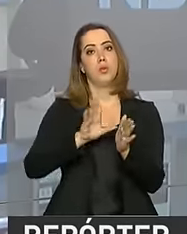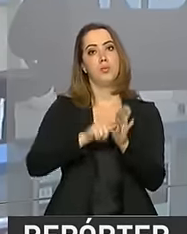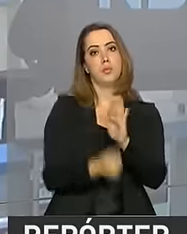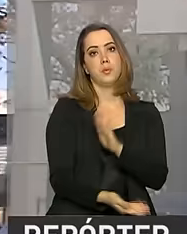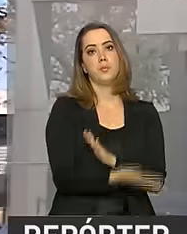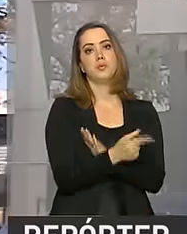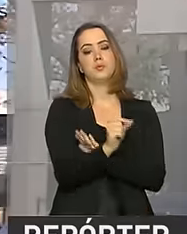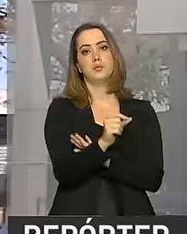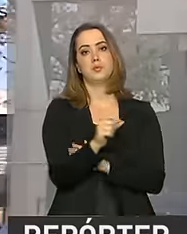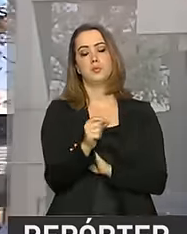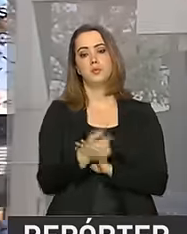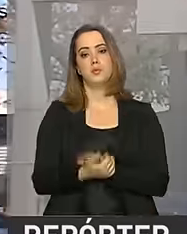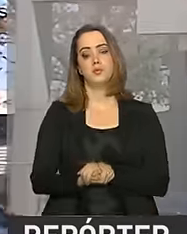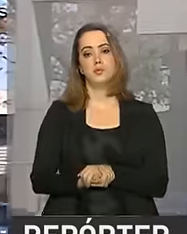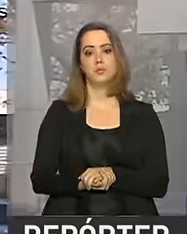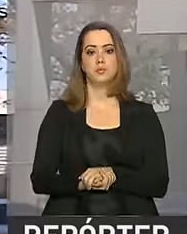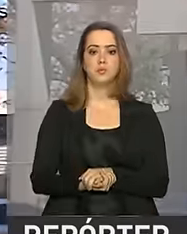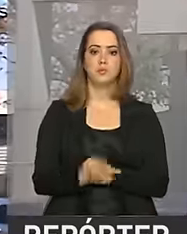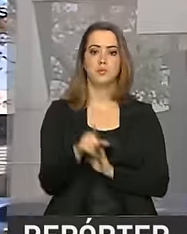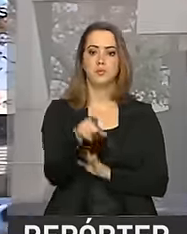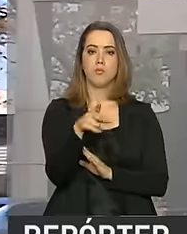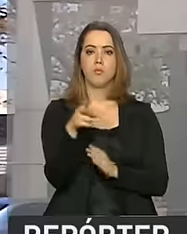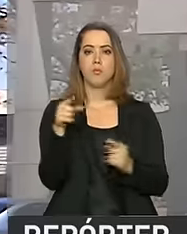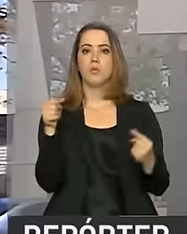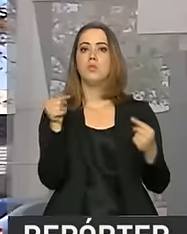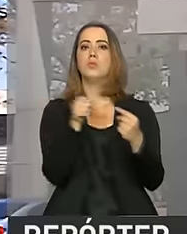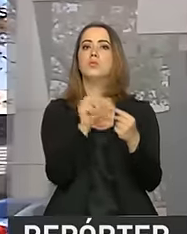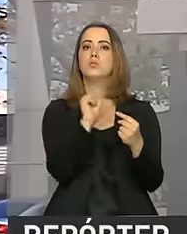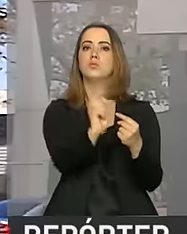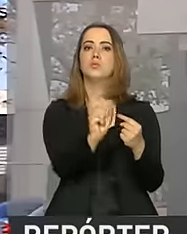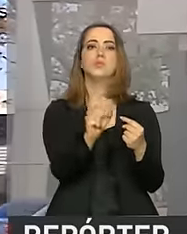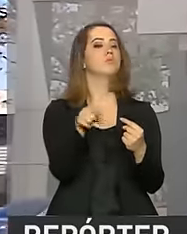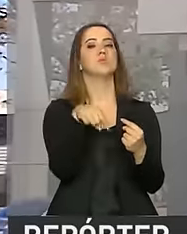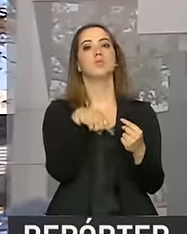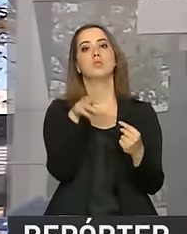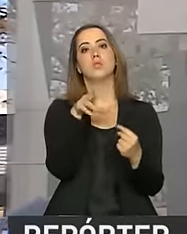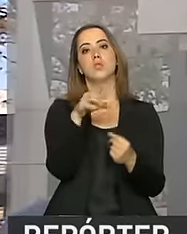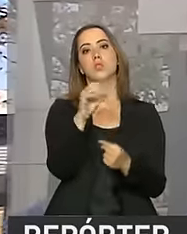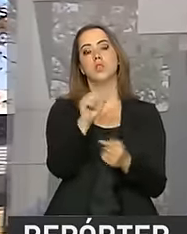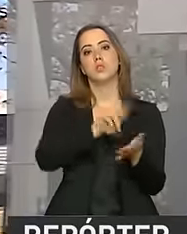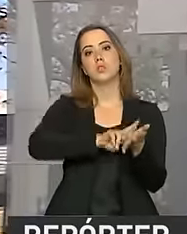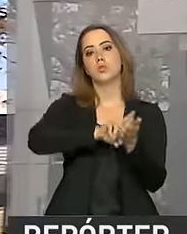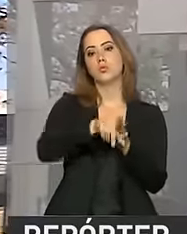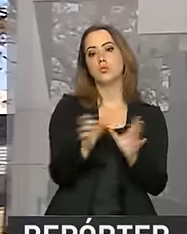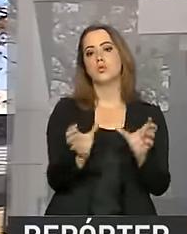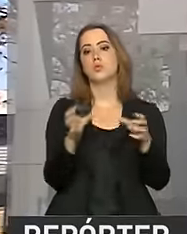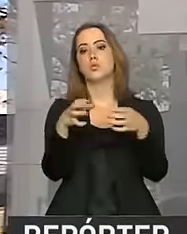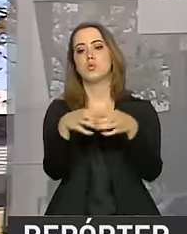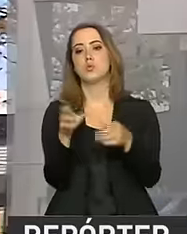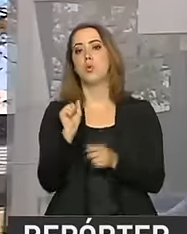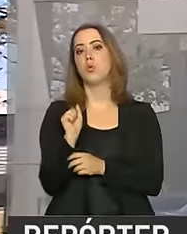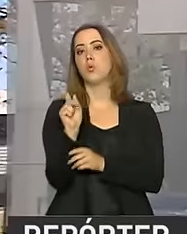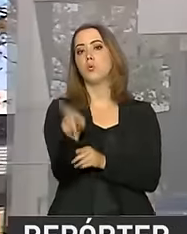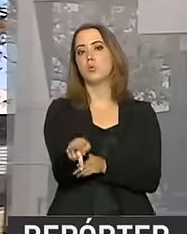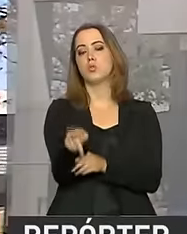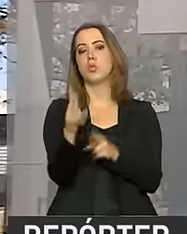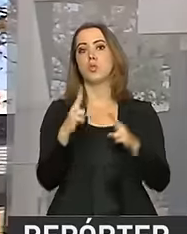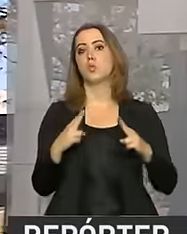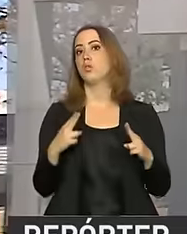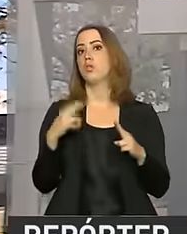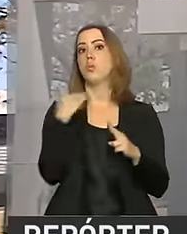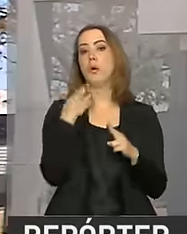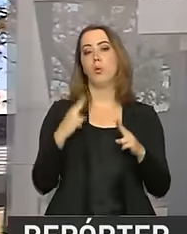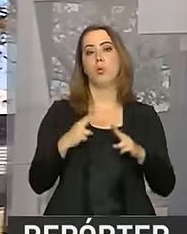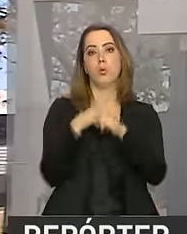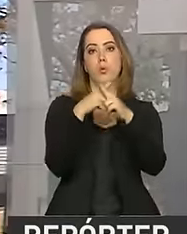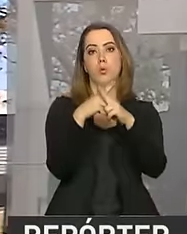detalhes. Os alvos da Operação Greenfield são a Funcef, Fundo de Pensão dos Funcionários da Caixa Econômica